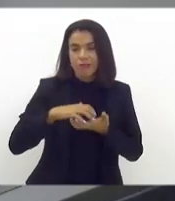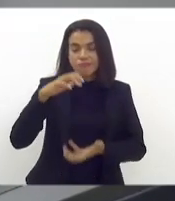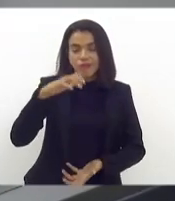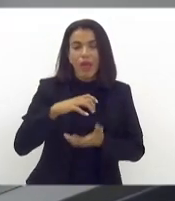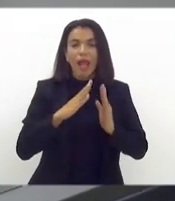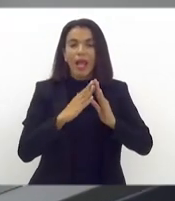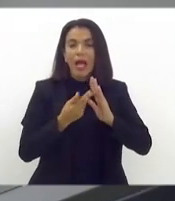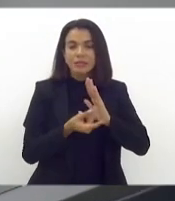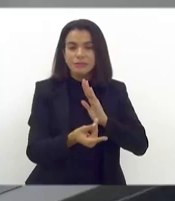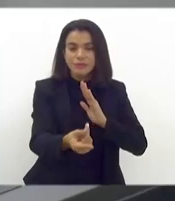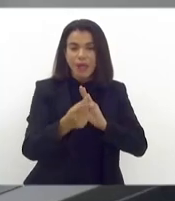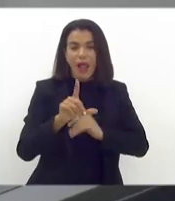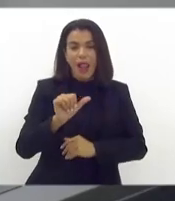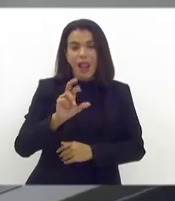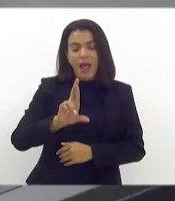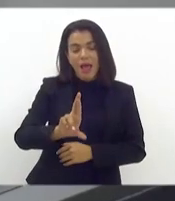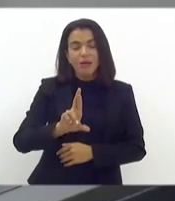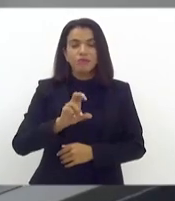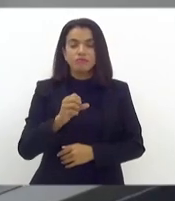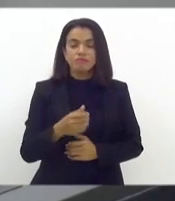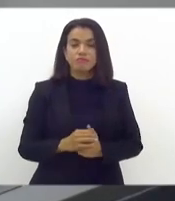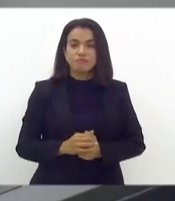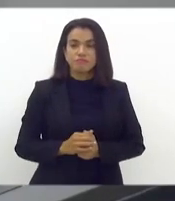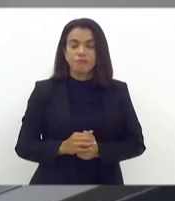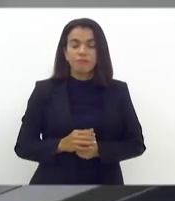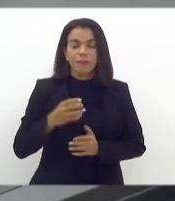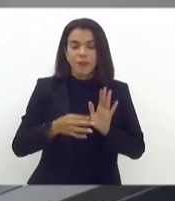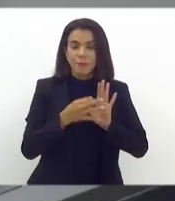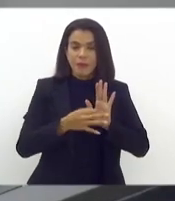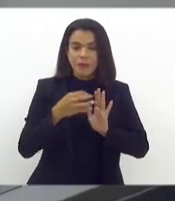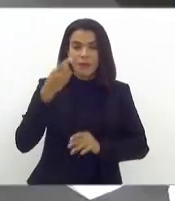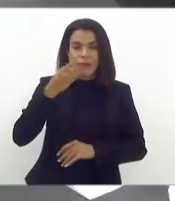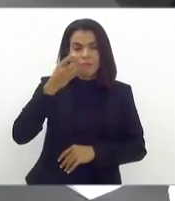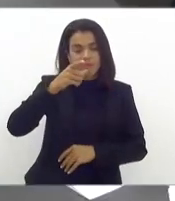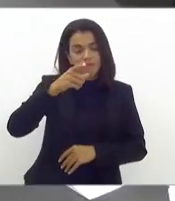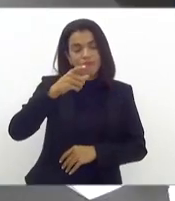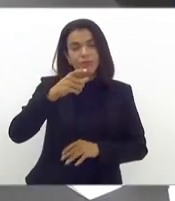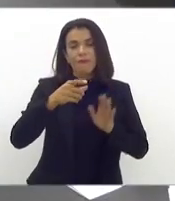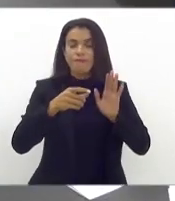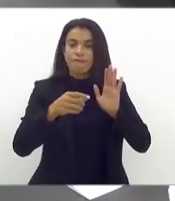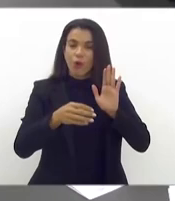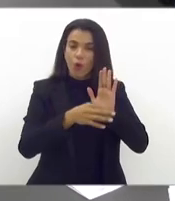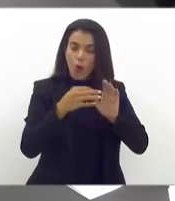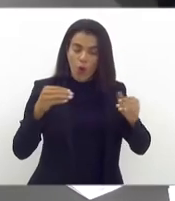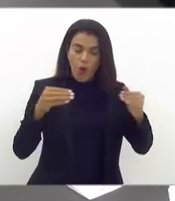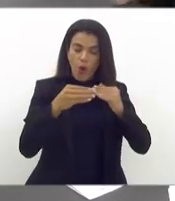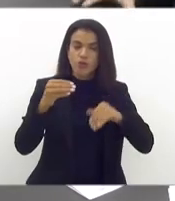permanência, casas-lares ou similares. Para aparecer, deputado Fred Pacheco. Pela constitucionalidade com emenda.